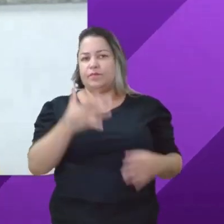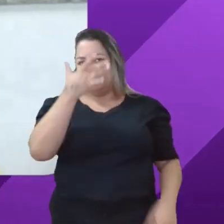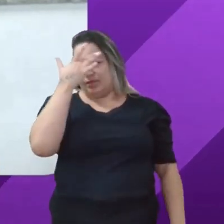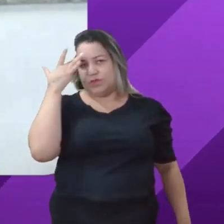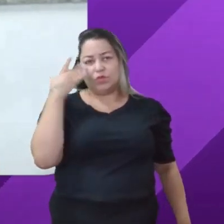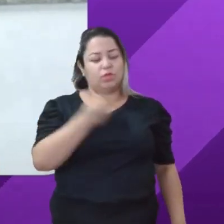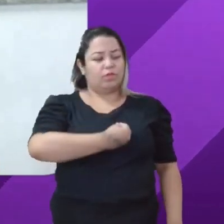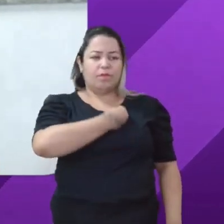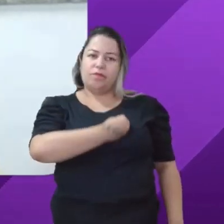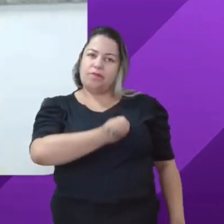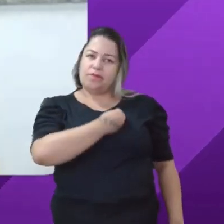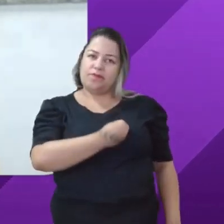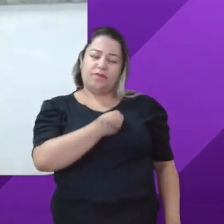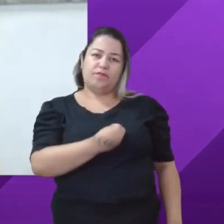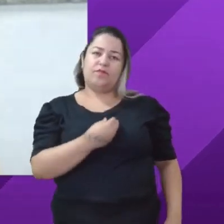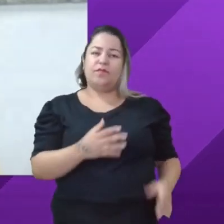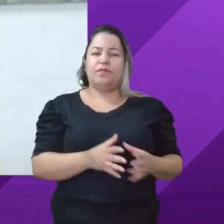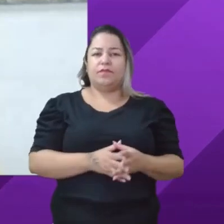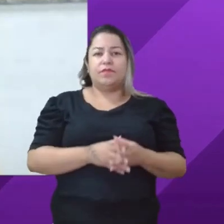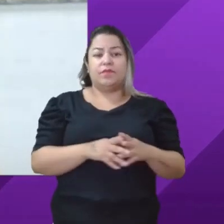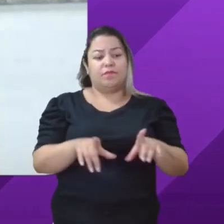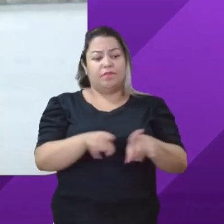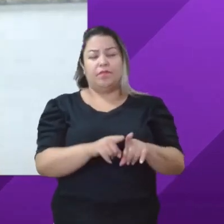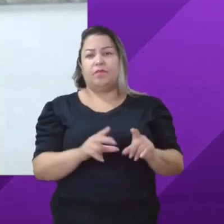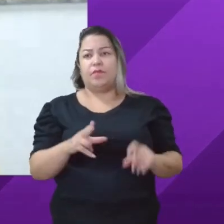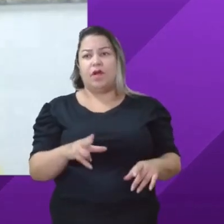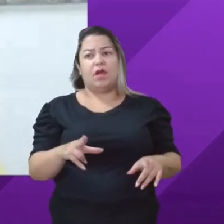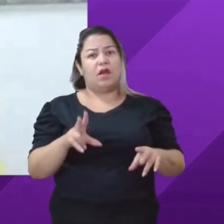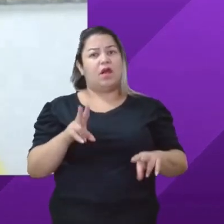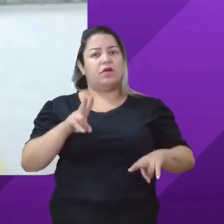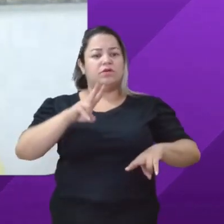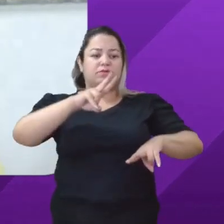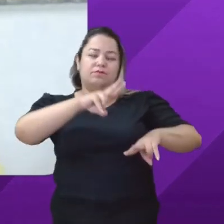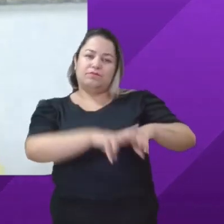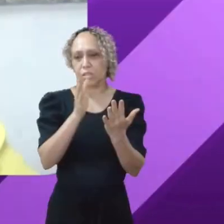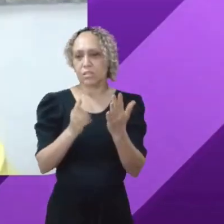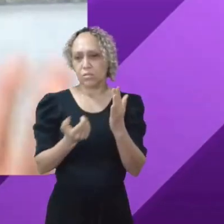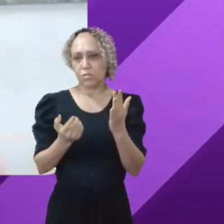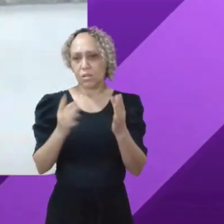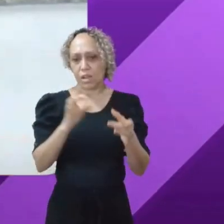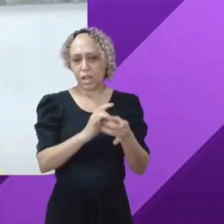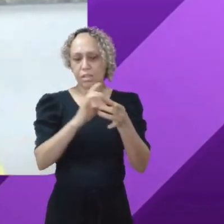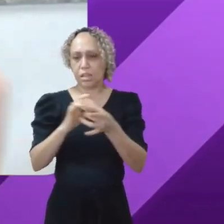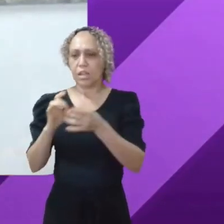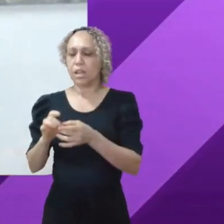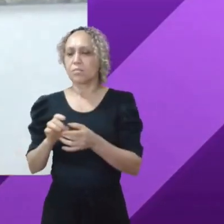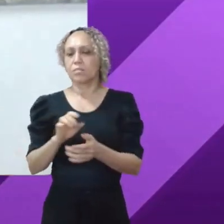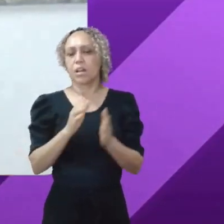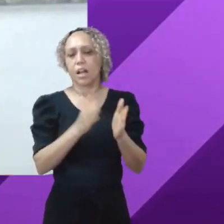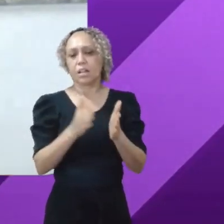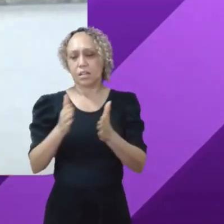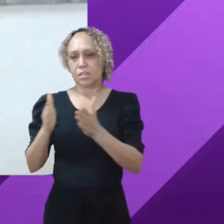que vivenciam de modo direto ou indireto a privação de liberdade no cenário nacional. Então, numa perspectiva geral, numa